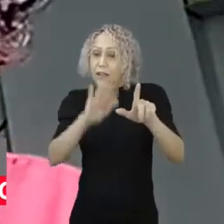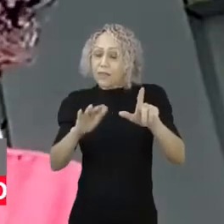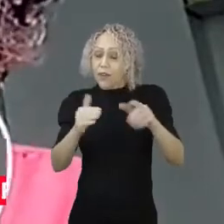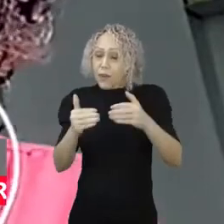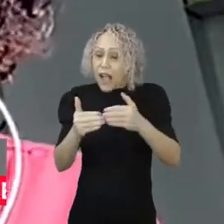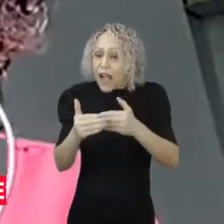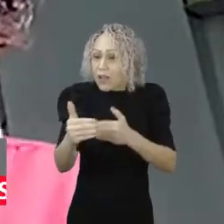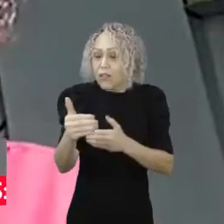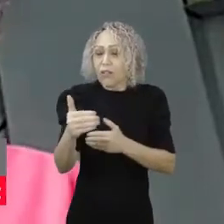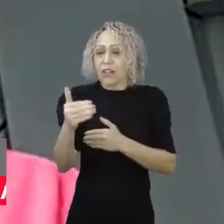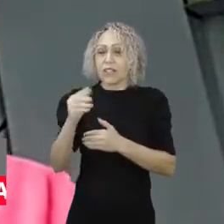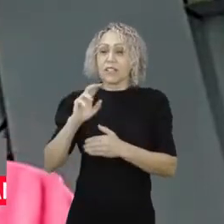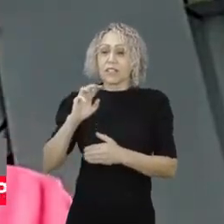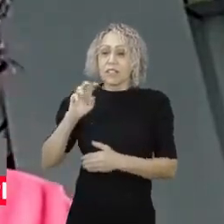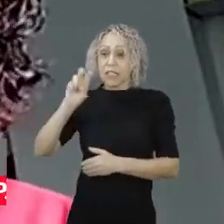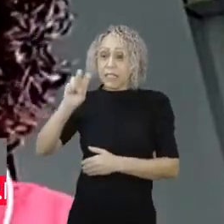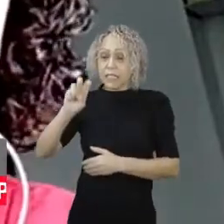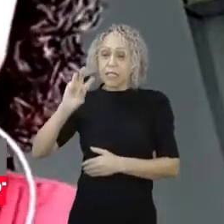aí